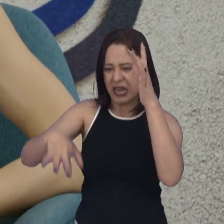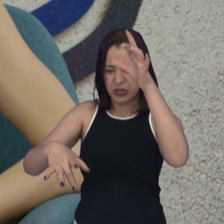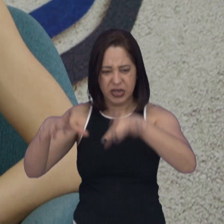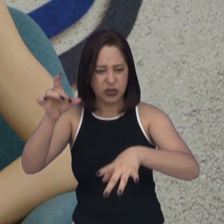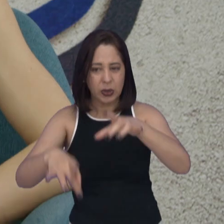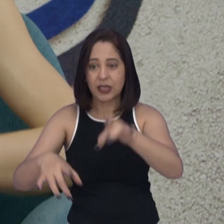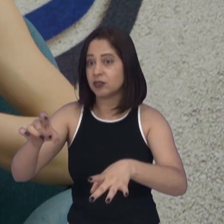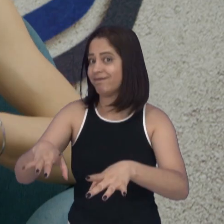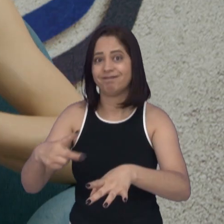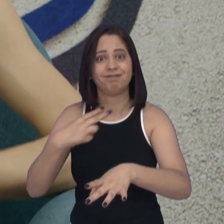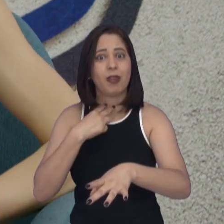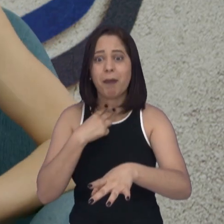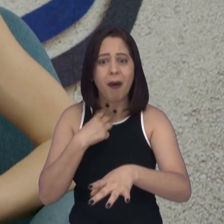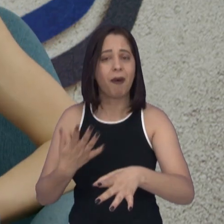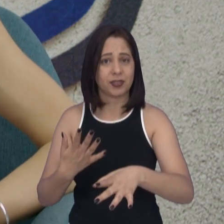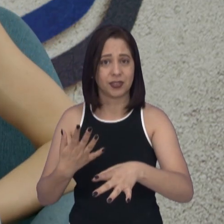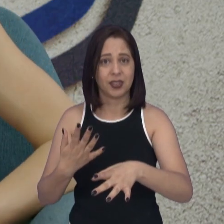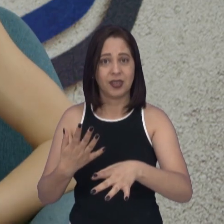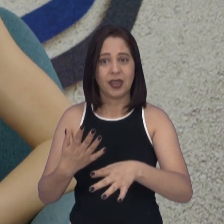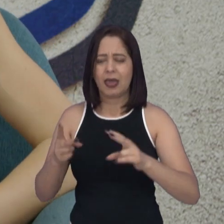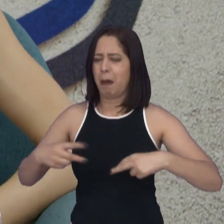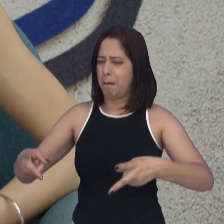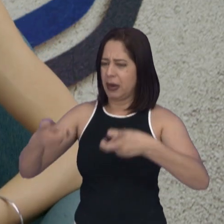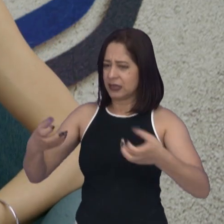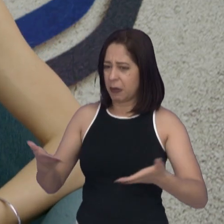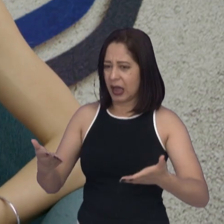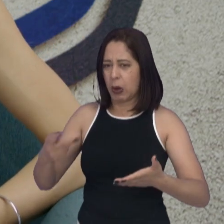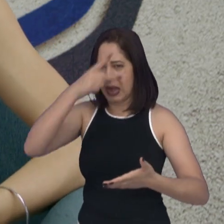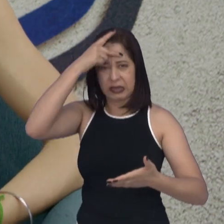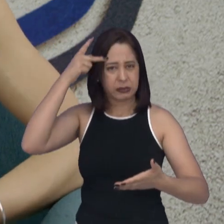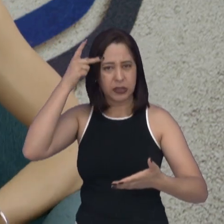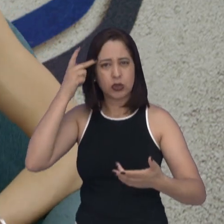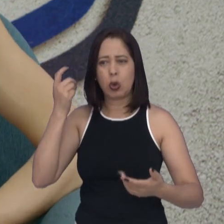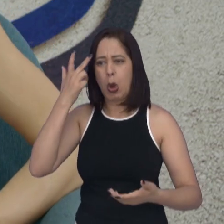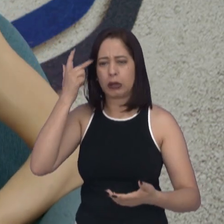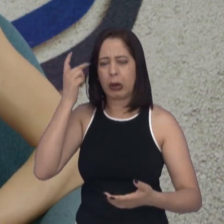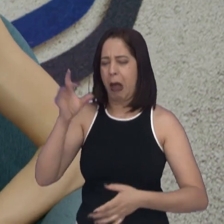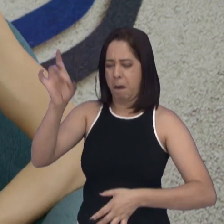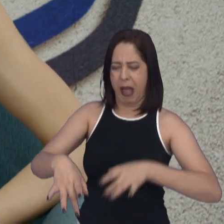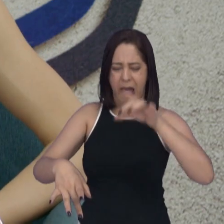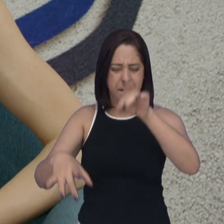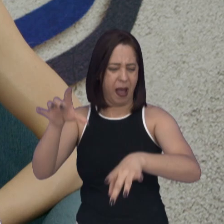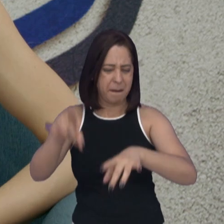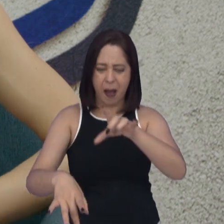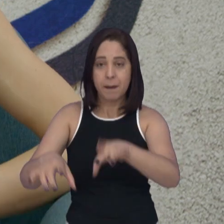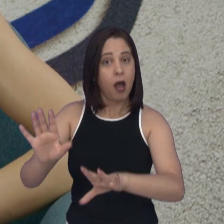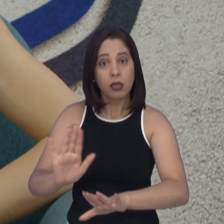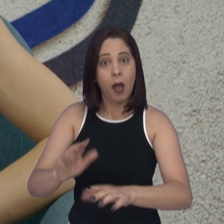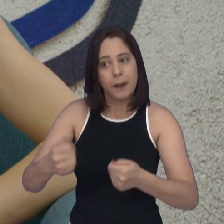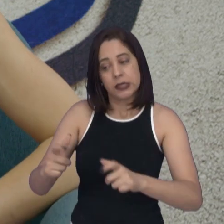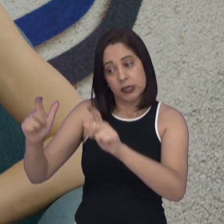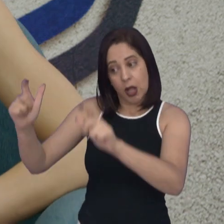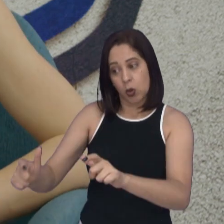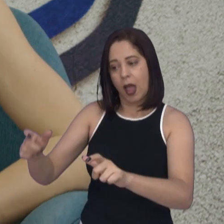os resíduos eles só têm se multiplicado cada vez mais, as pessoas não falam muito sobre como a gente pode descartar da melhor